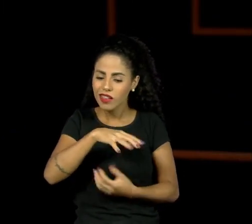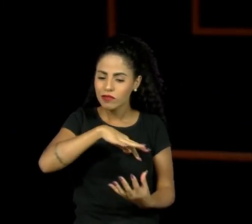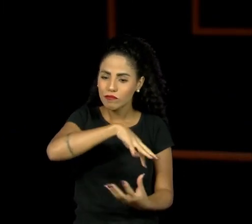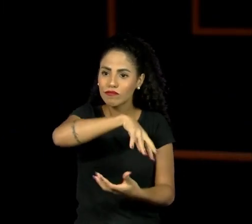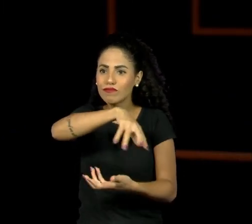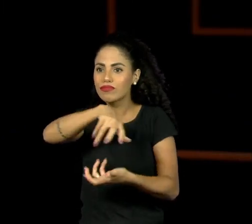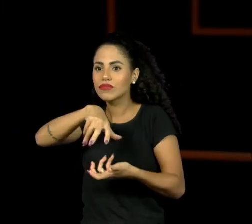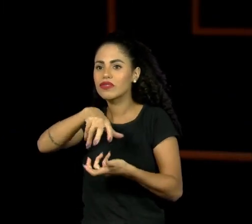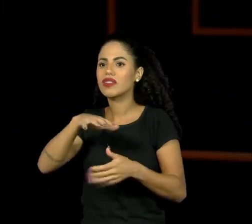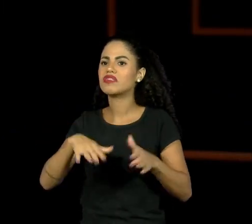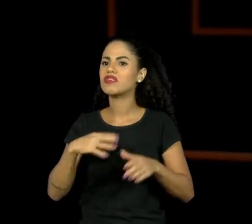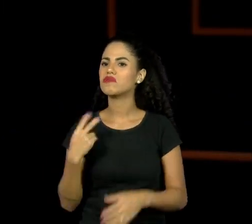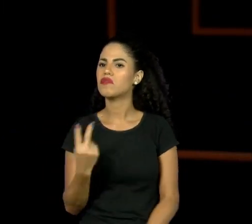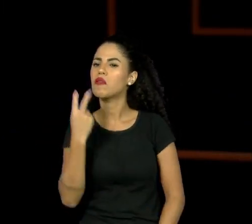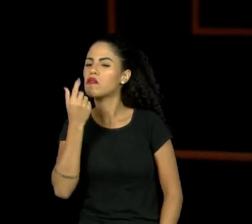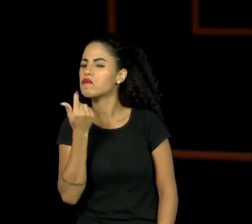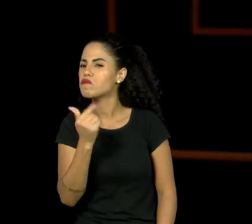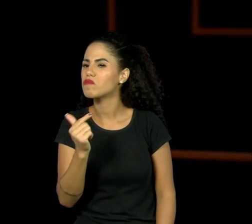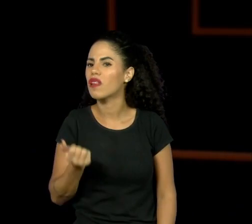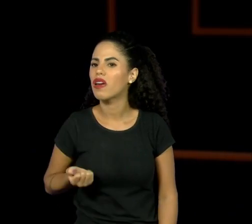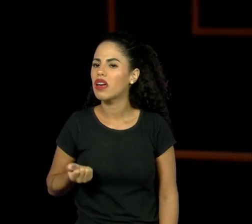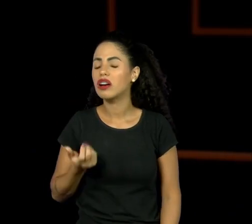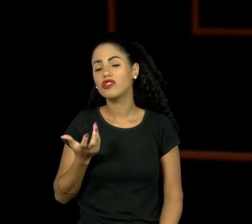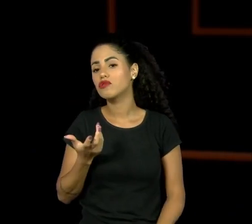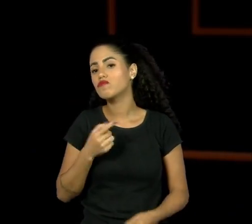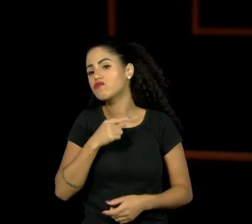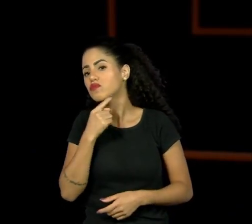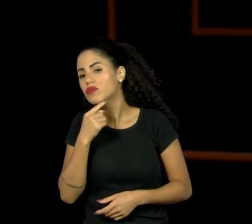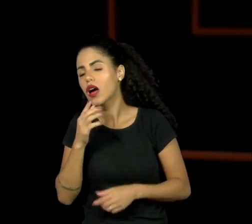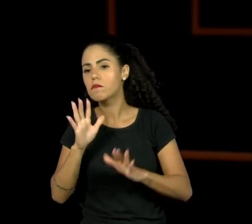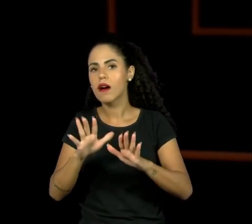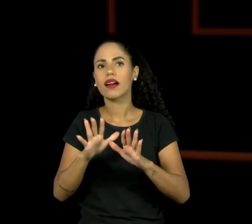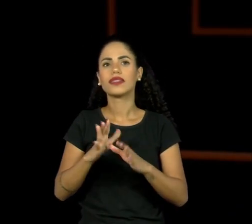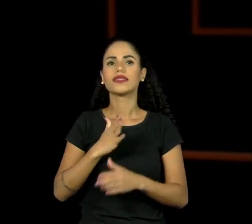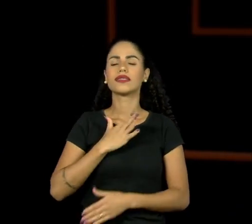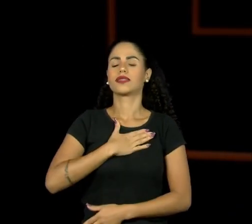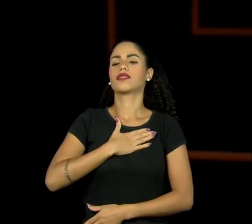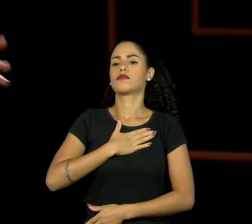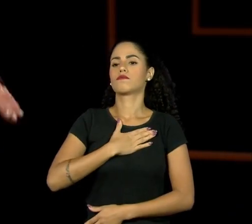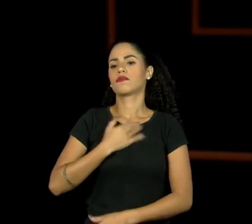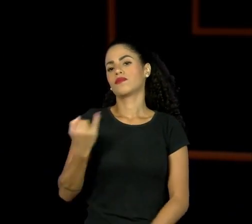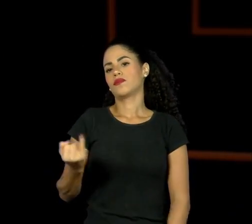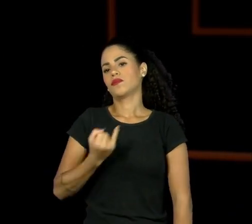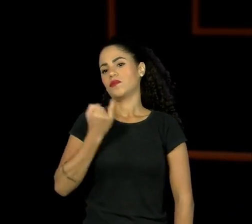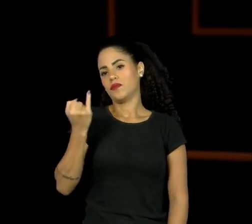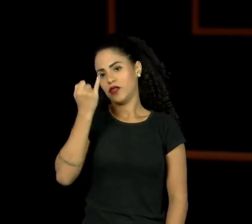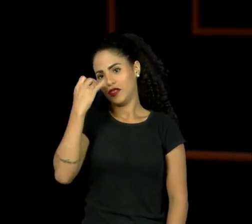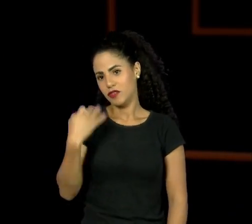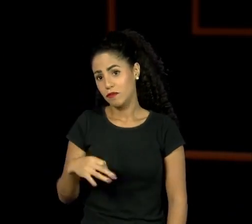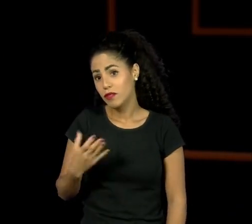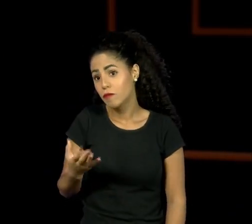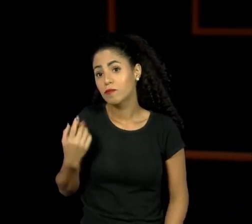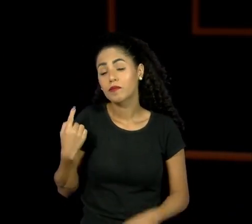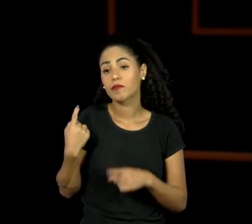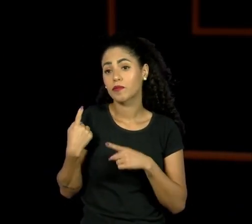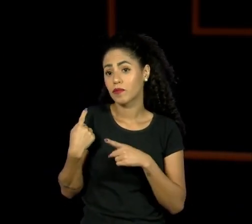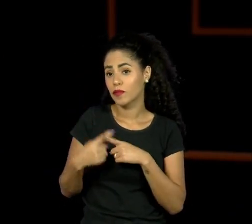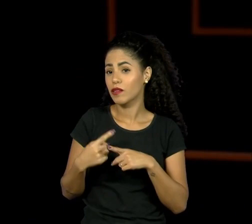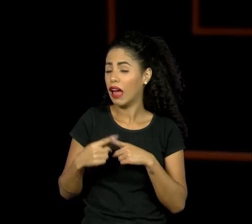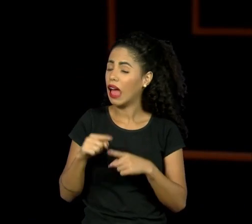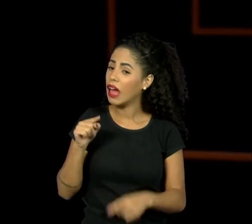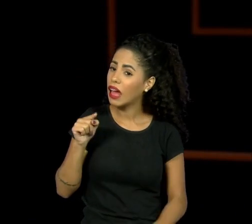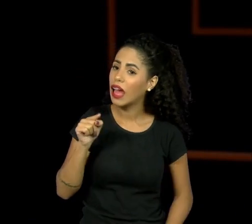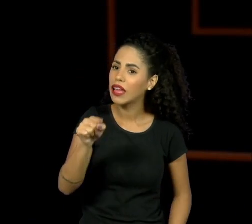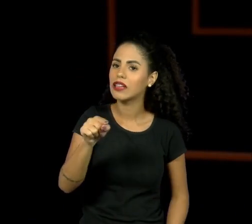gente não dá valor, que são coisas que são pequenas nuances, mas são as que eu mais dou valor e dei valor, sabe? Porque é disso que